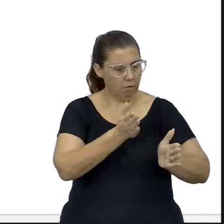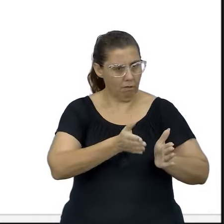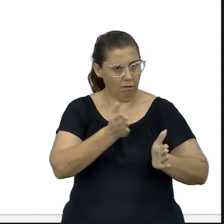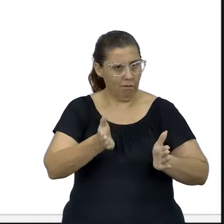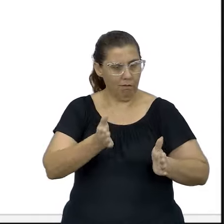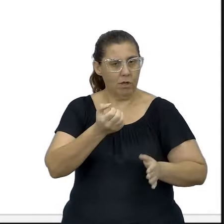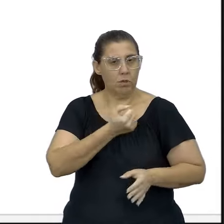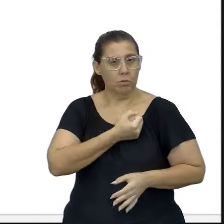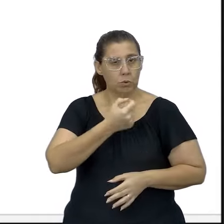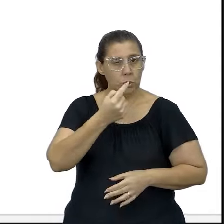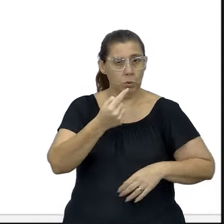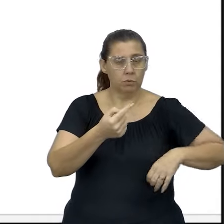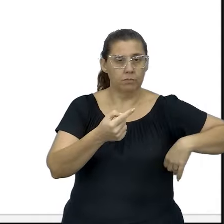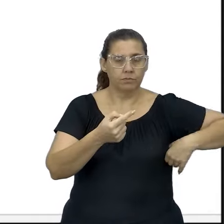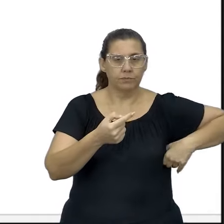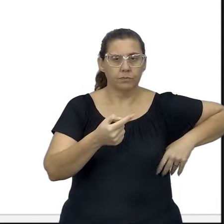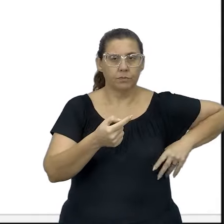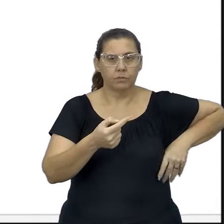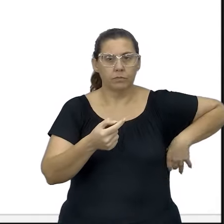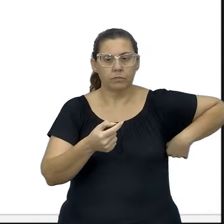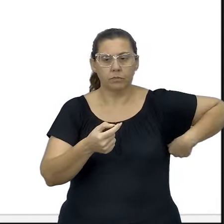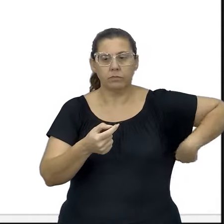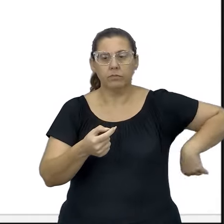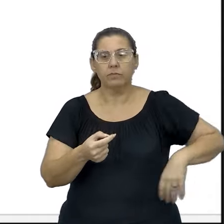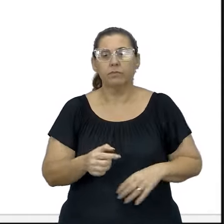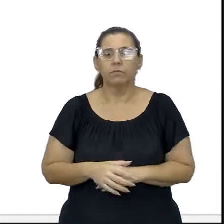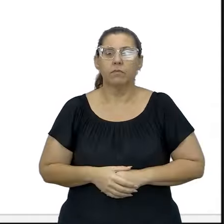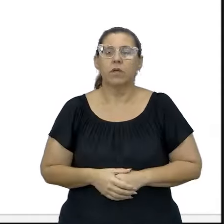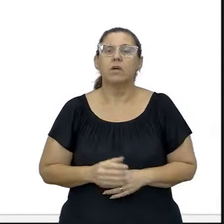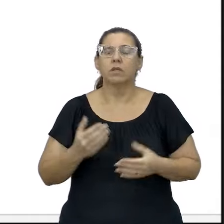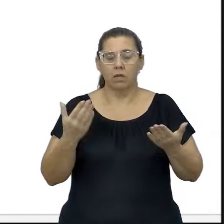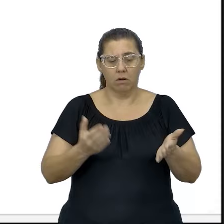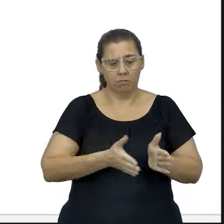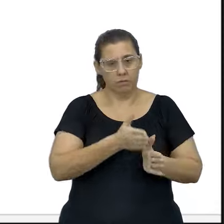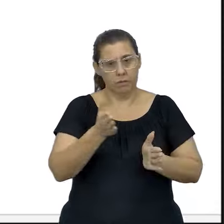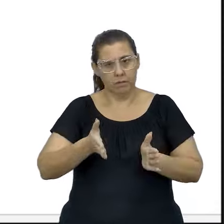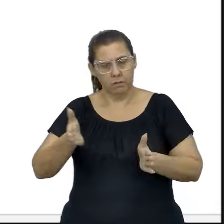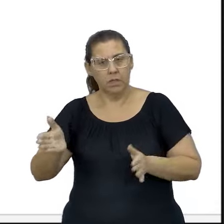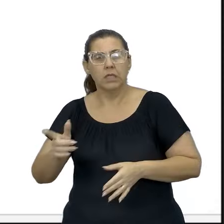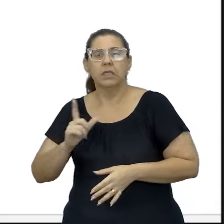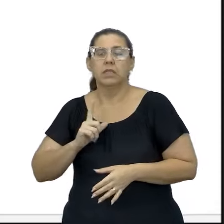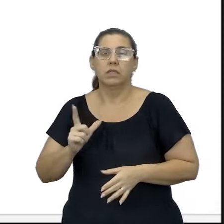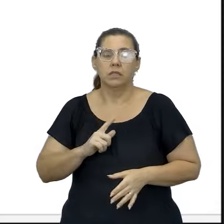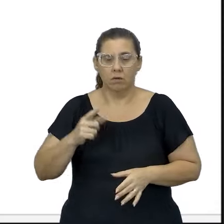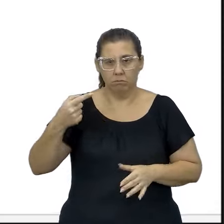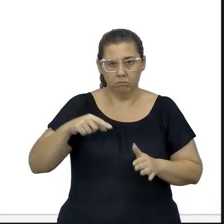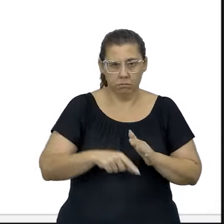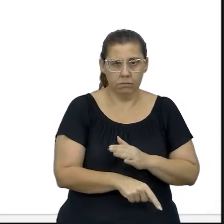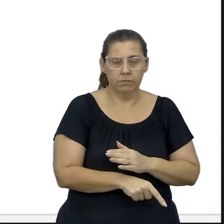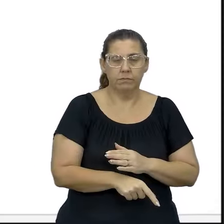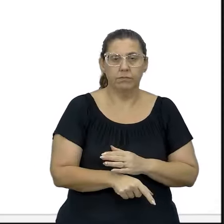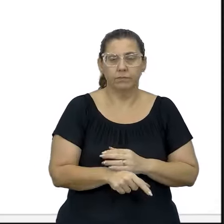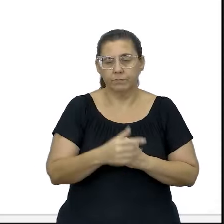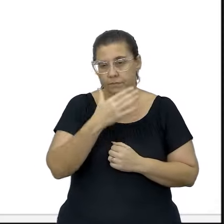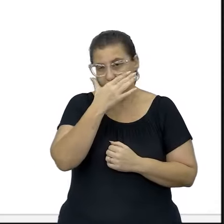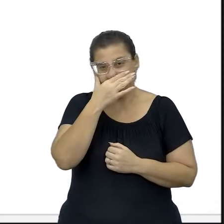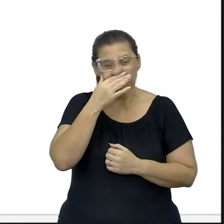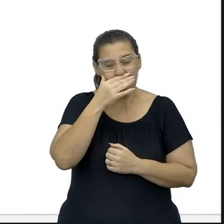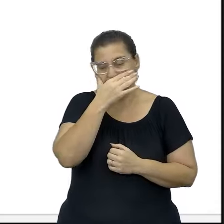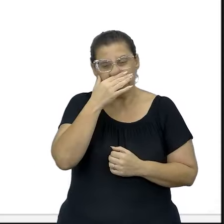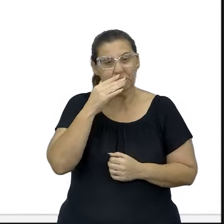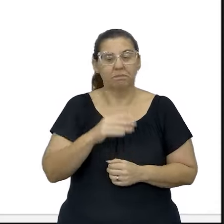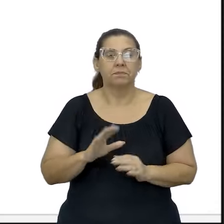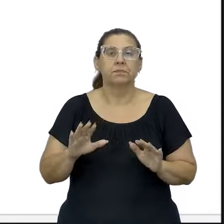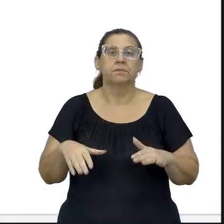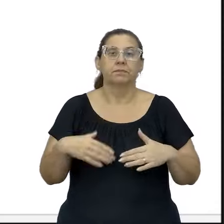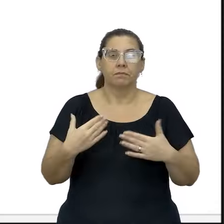1, que foi a nossa última conversa aqui no ATPC, e nessa sequência tem um aprofundamento, uma continuidade, né,